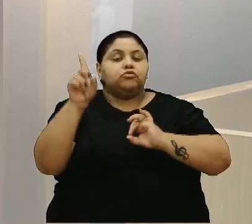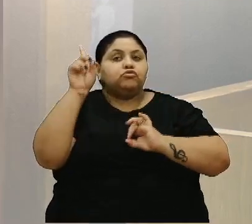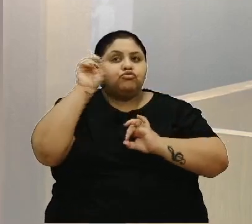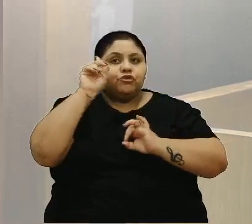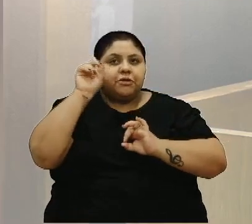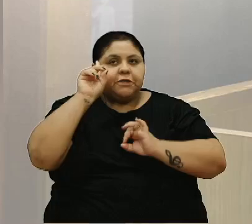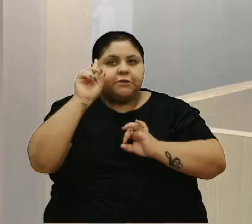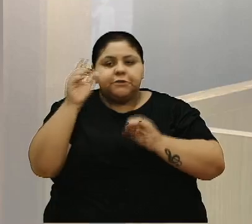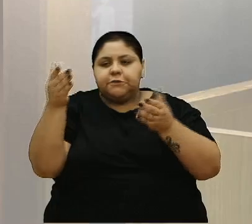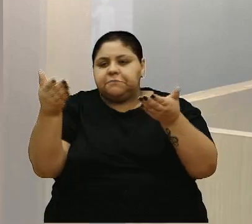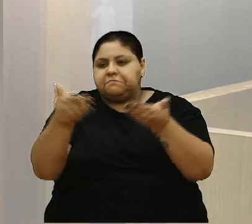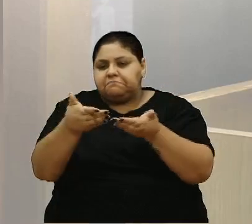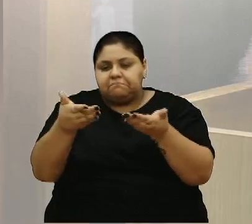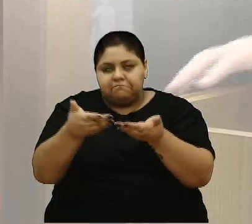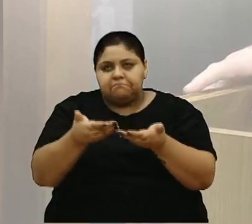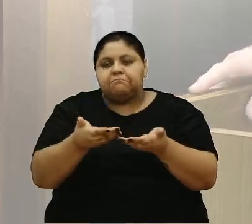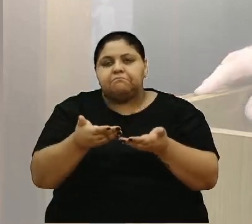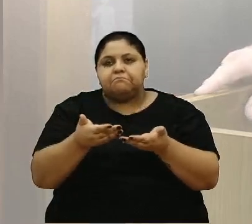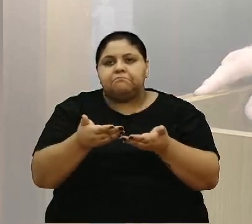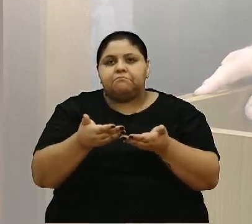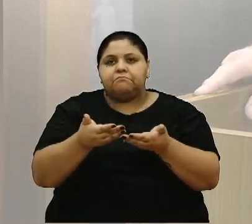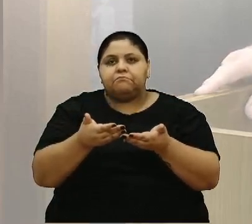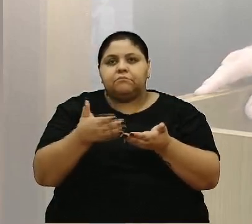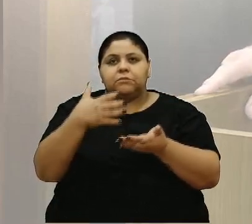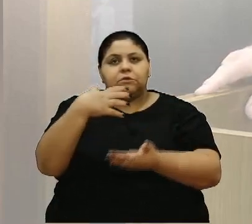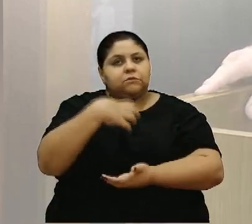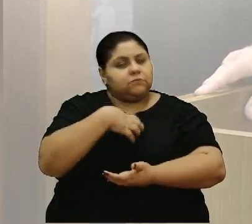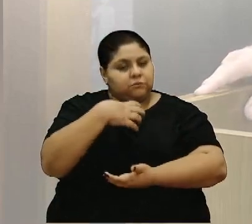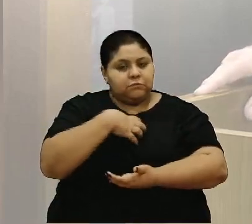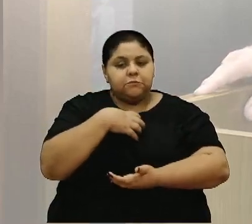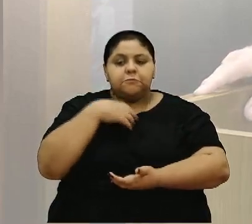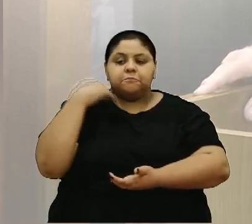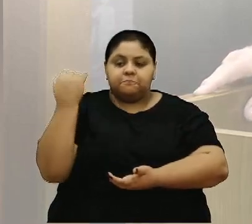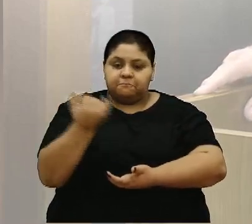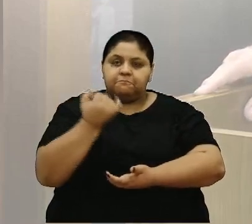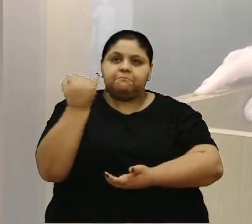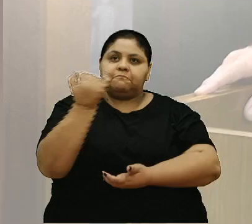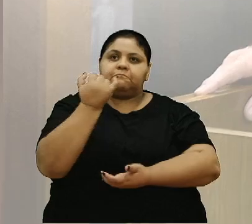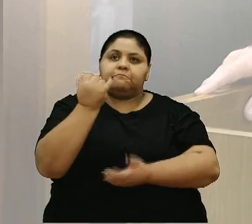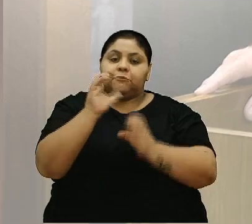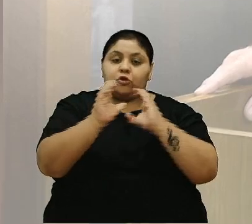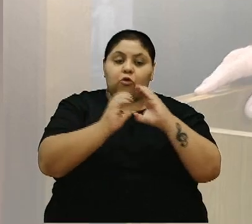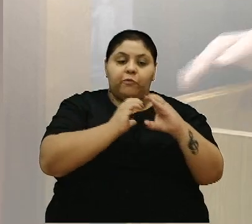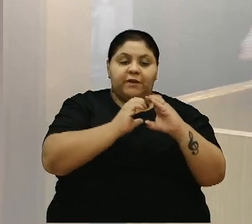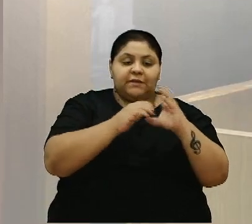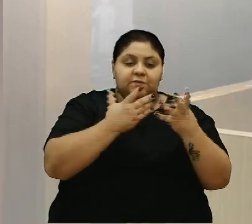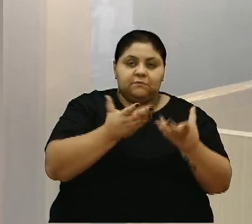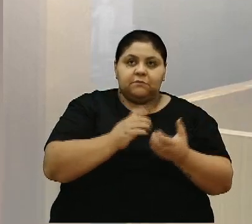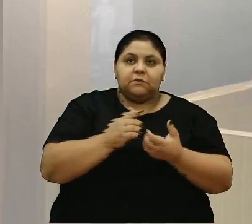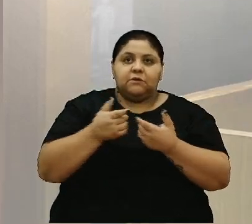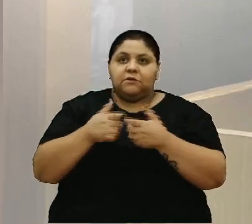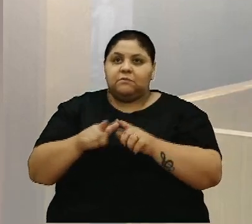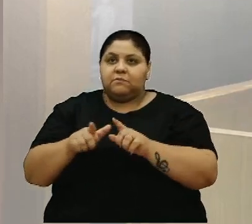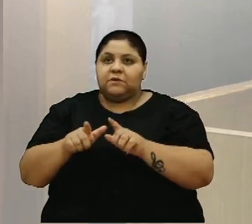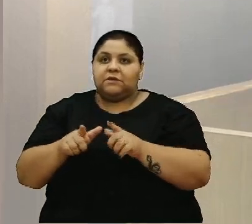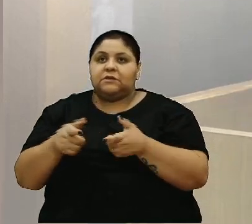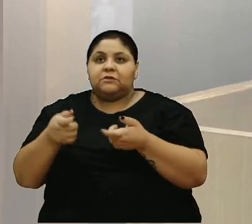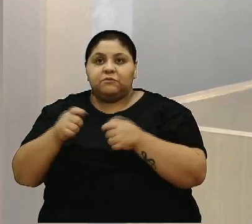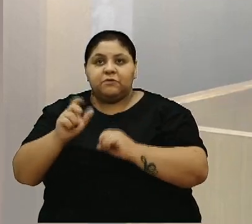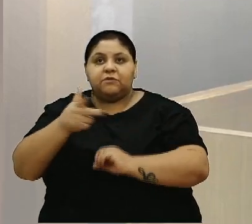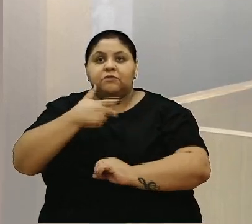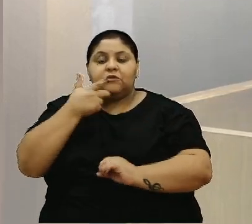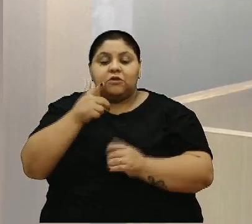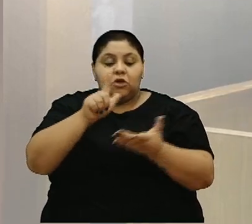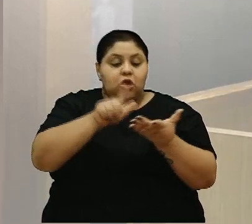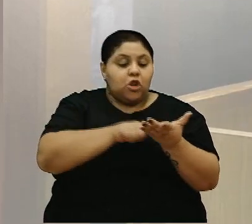e é uma das formas importantíssimas de comunicação. Mas não podemos desprezar o